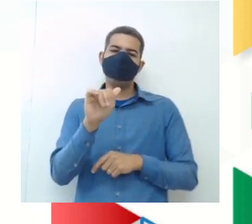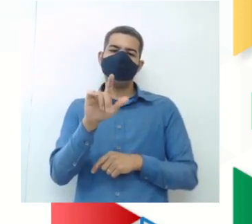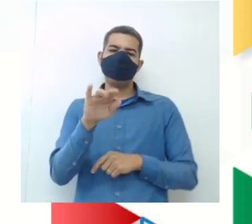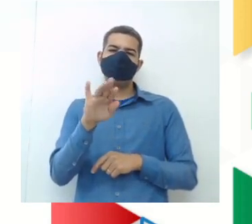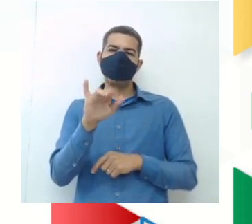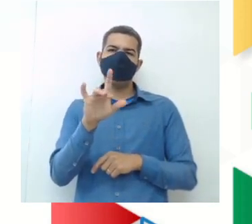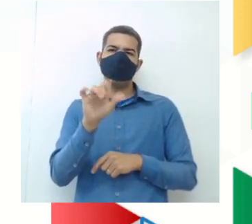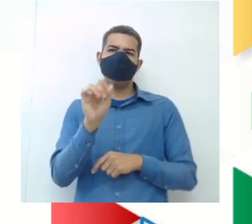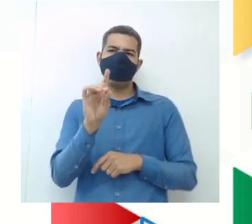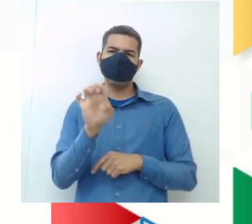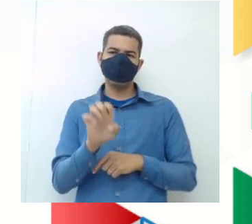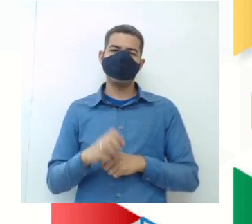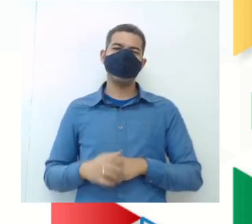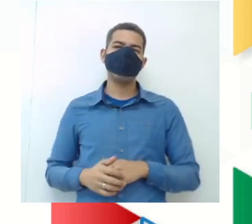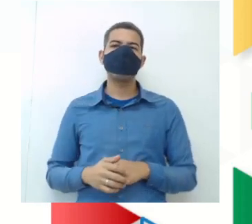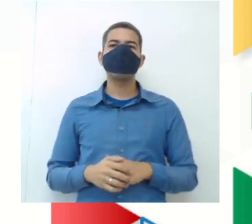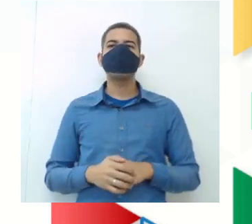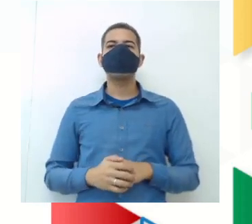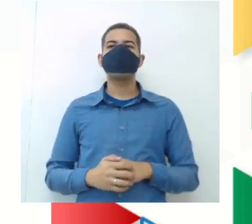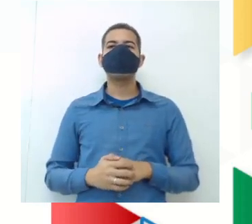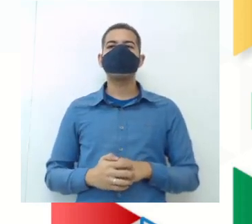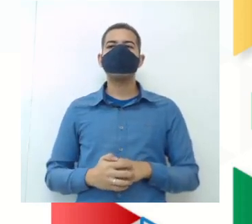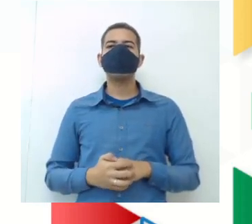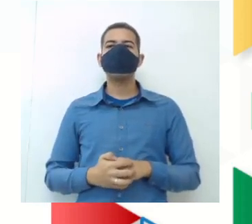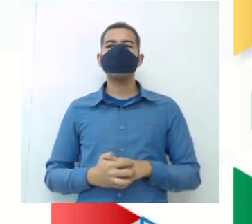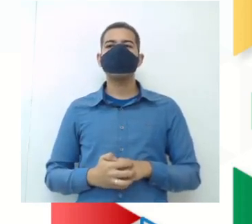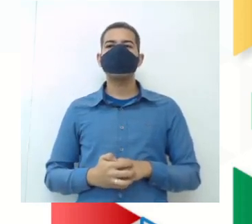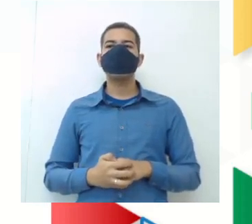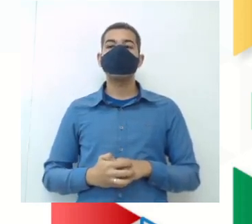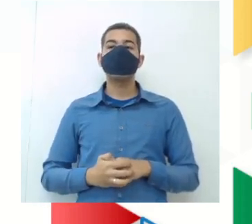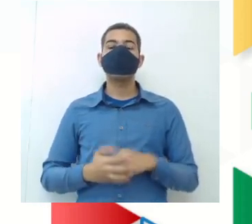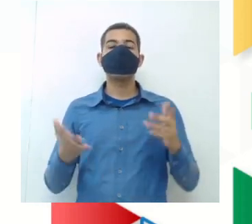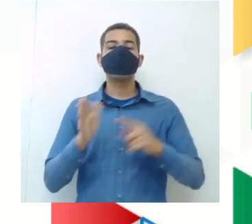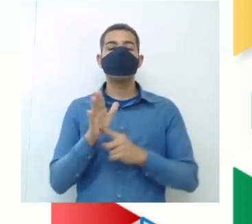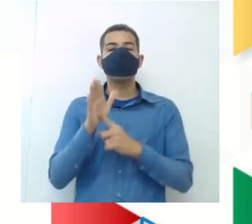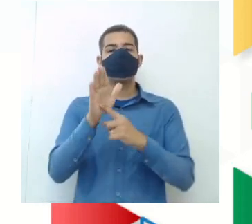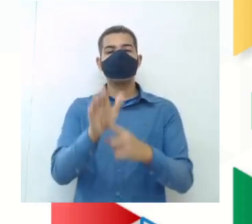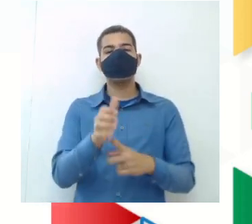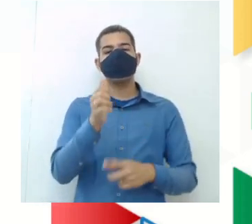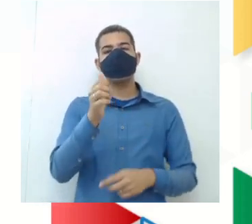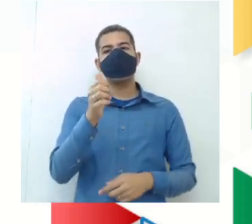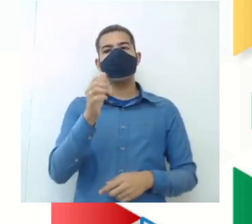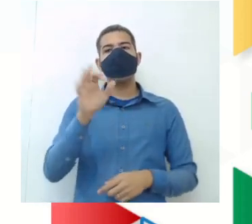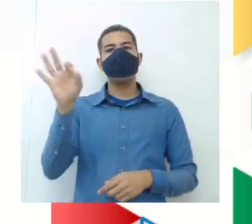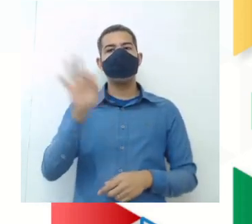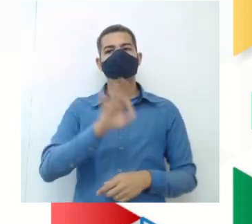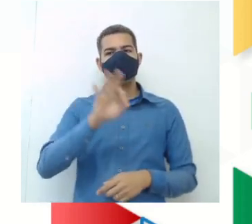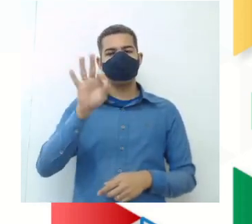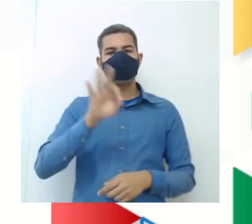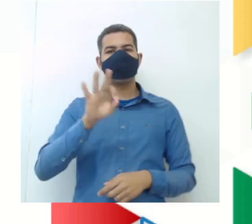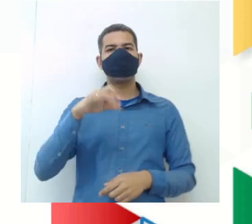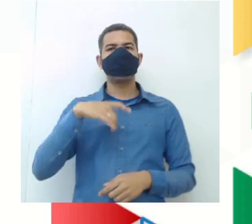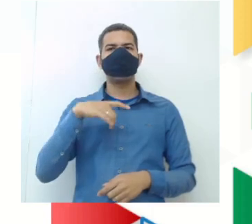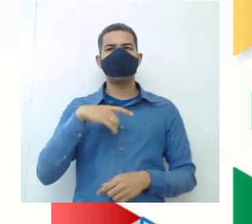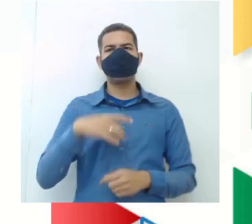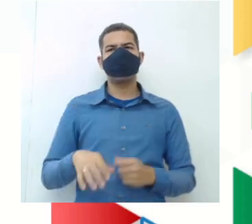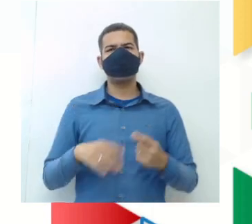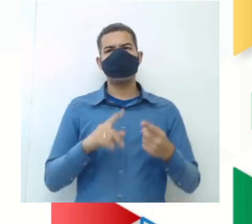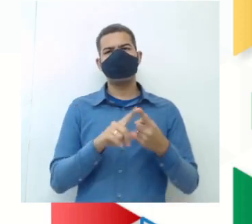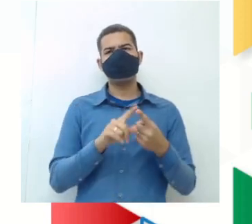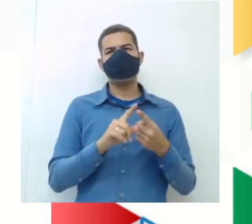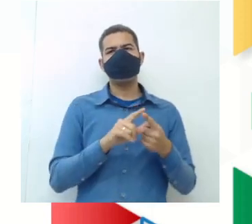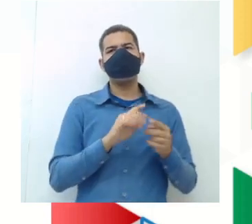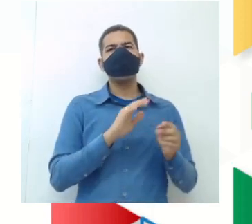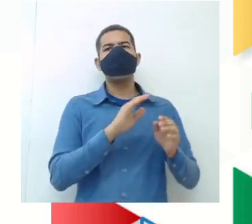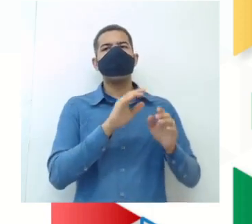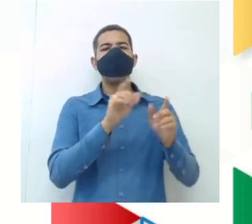Então presta bem atenção agora que a gente vai voltar para porcentagem. Já vimos parte todo, já vimos